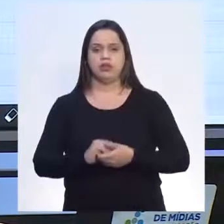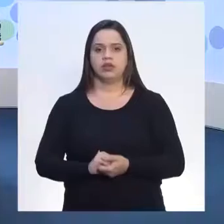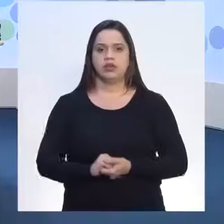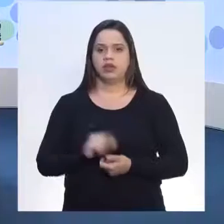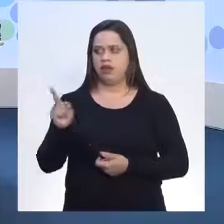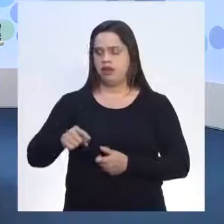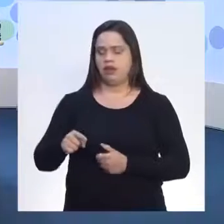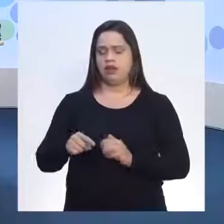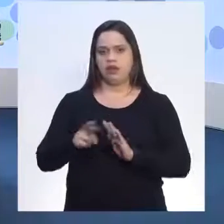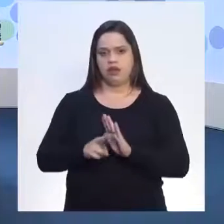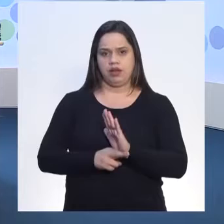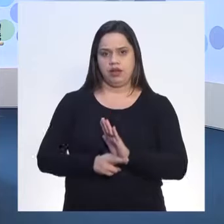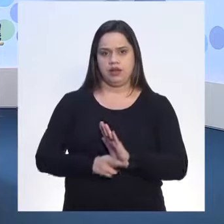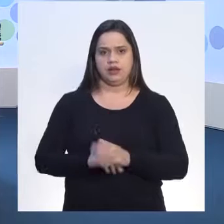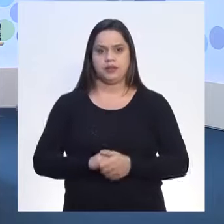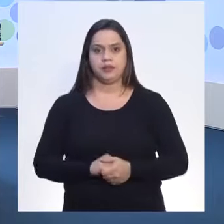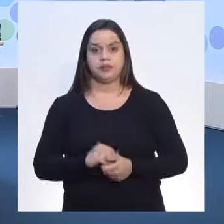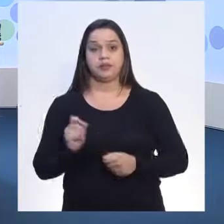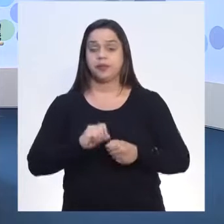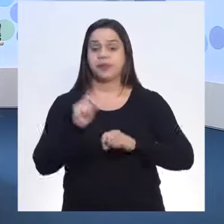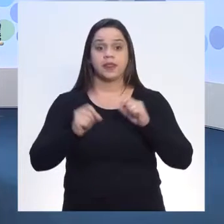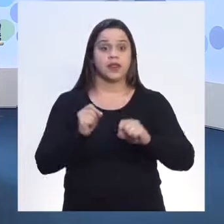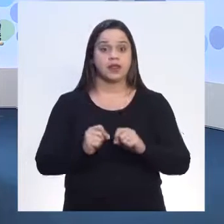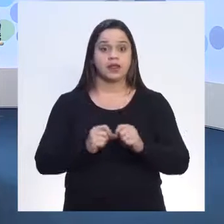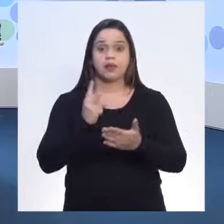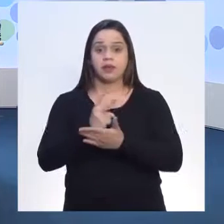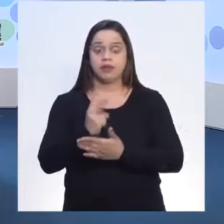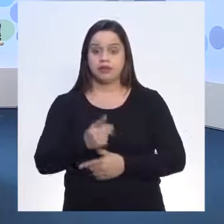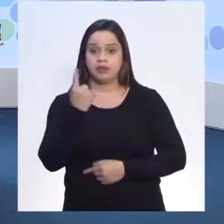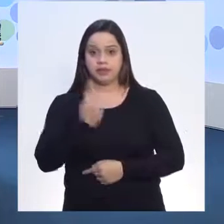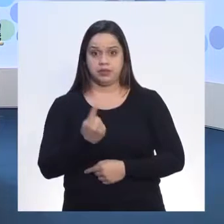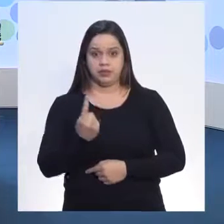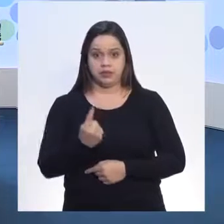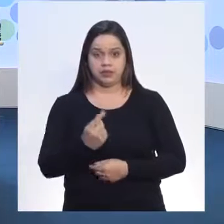isso. Então o que eu faço? Mantenho a primeira,